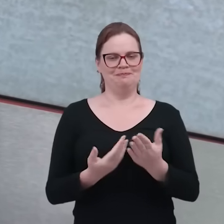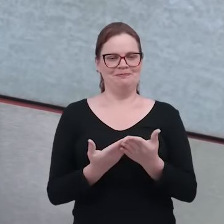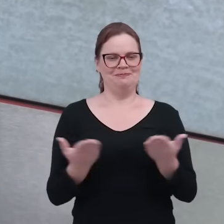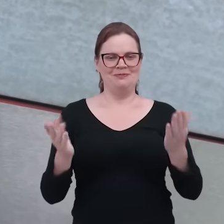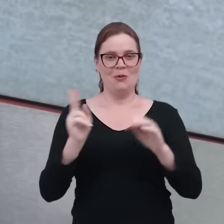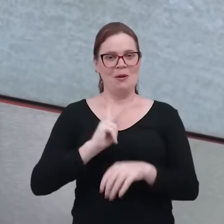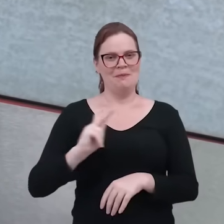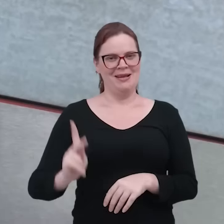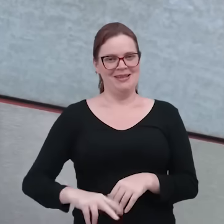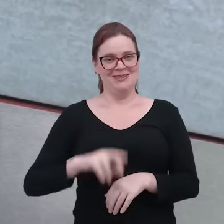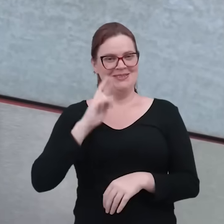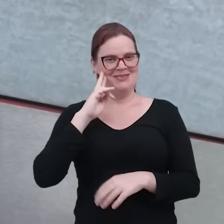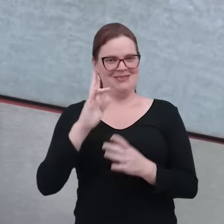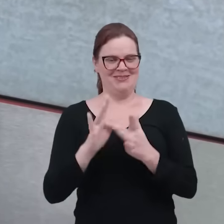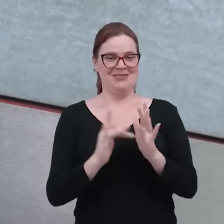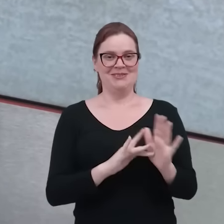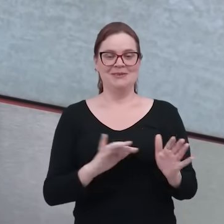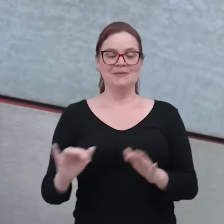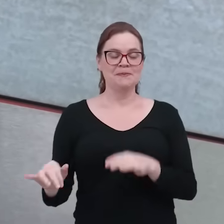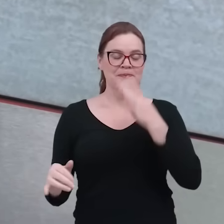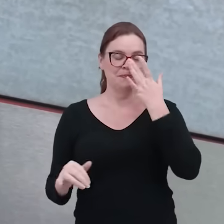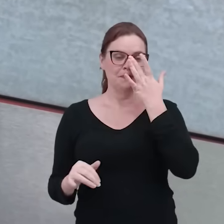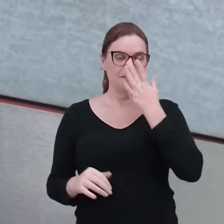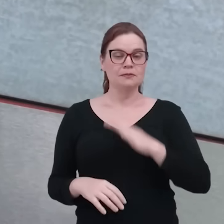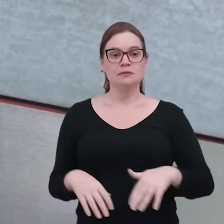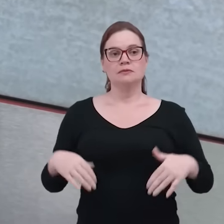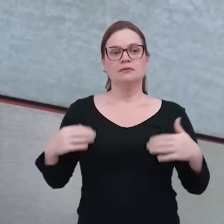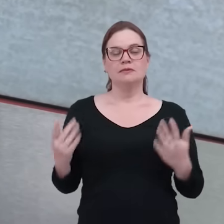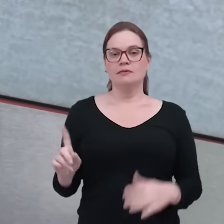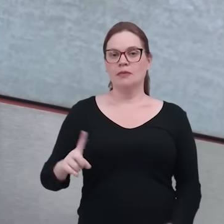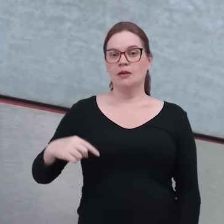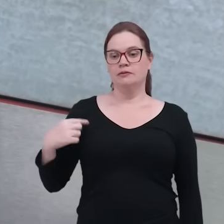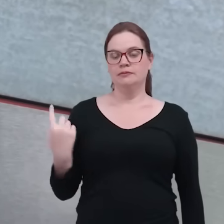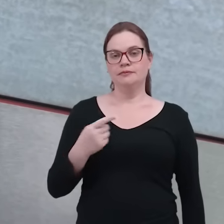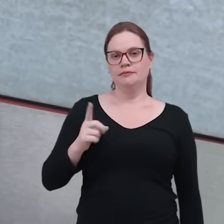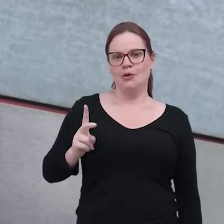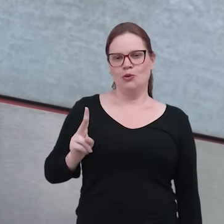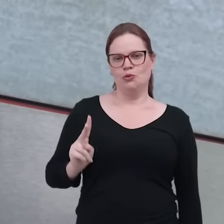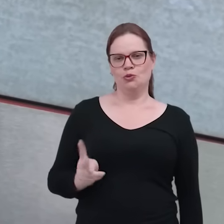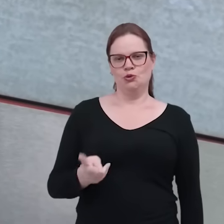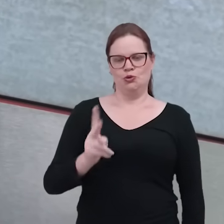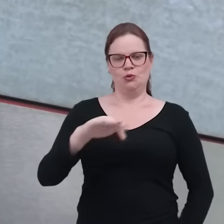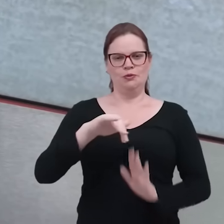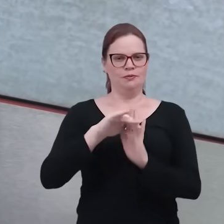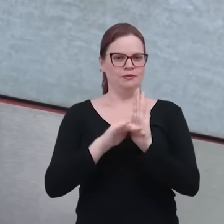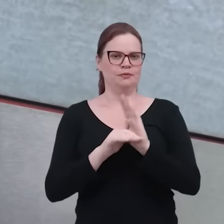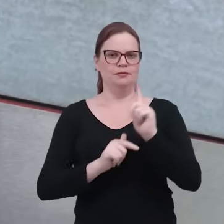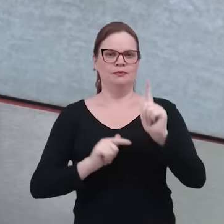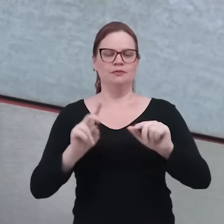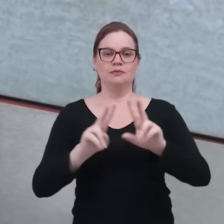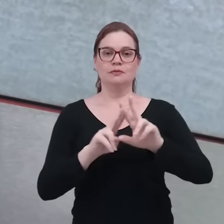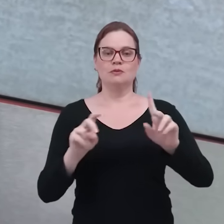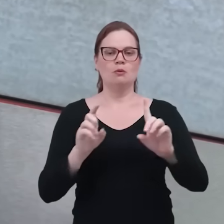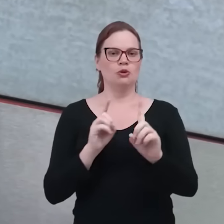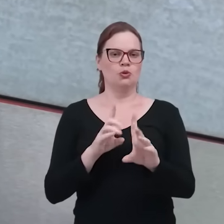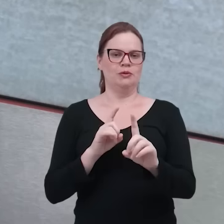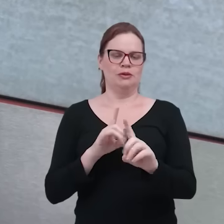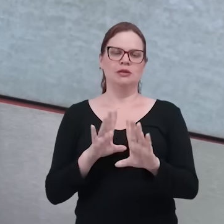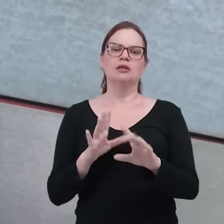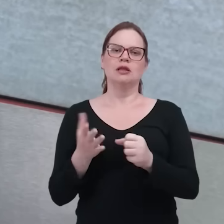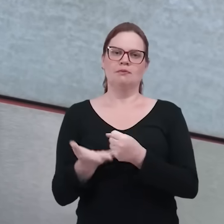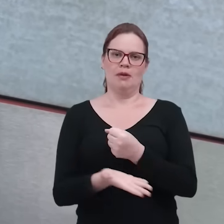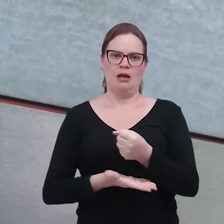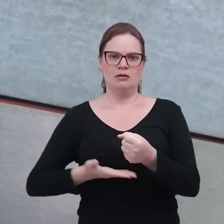saudamos assim, a paz do Senhor Jesus. Muito bem, estamos aqui hoje dando continuidade ao nosso programa relacionado a